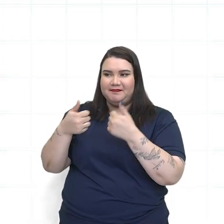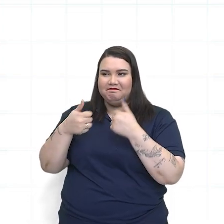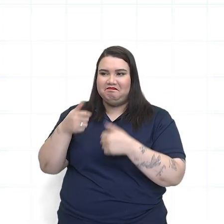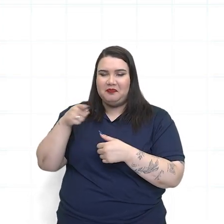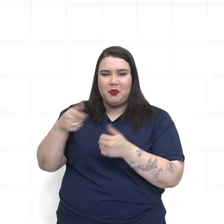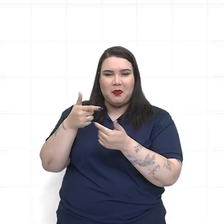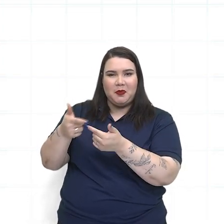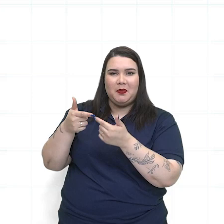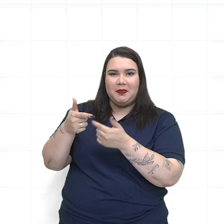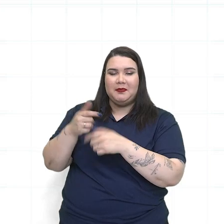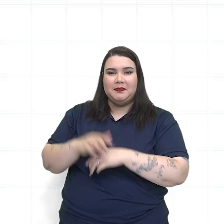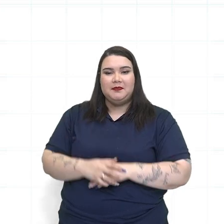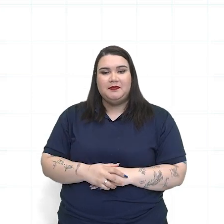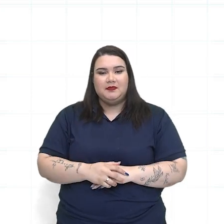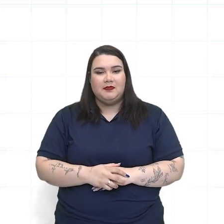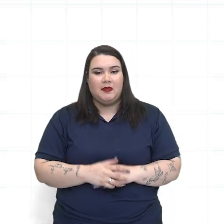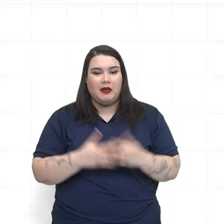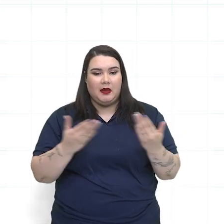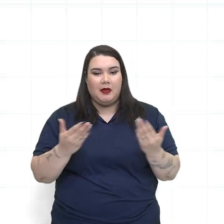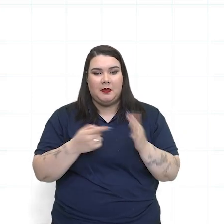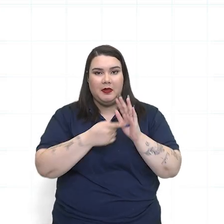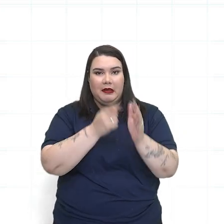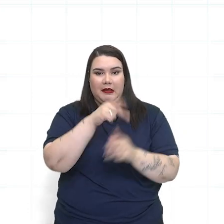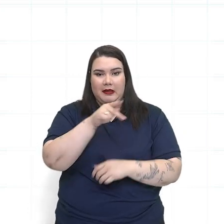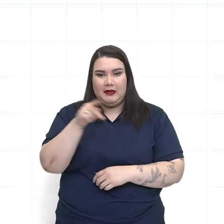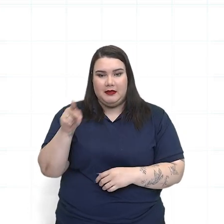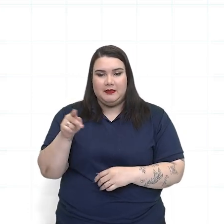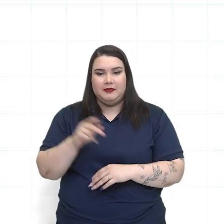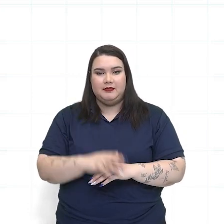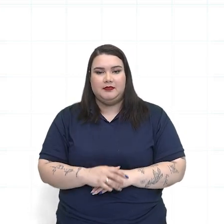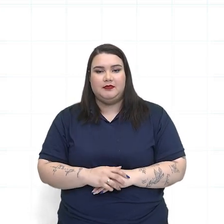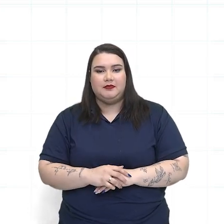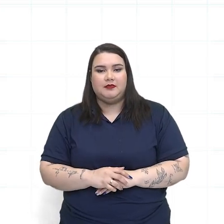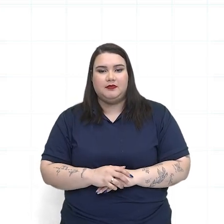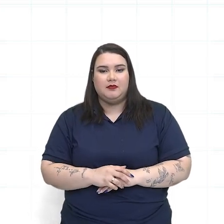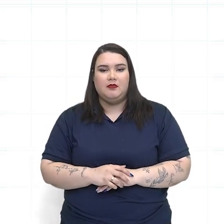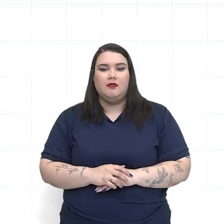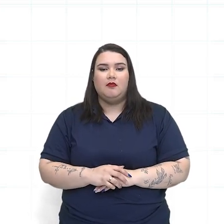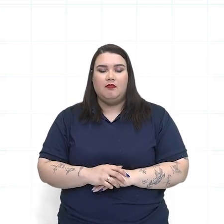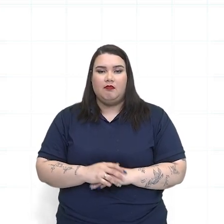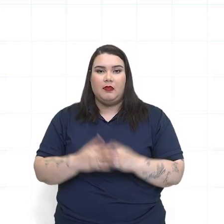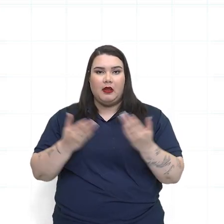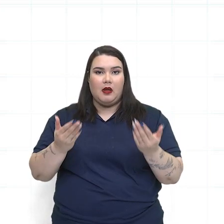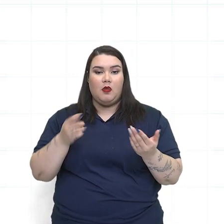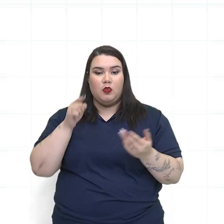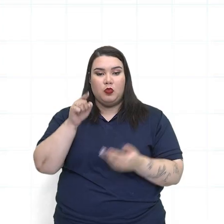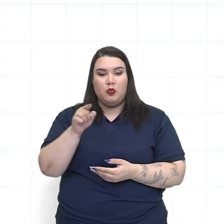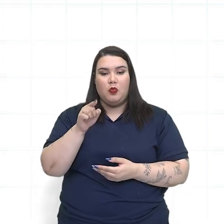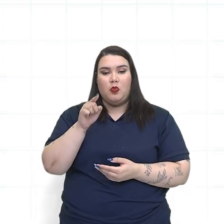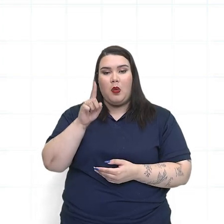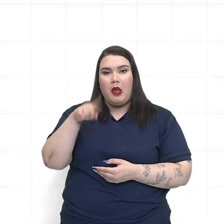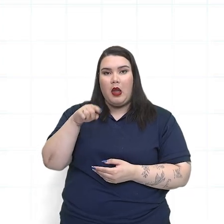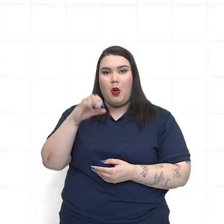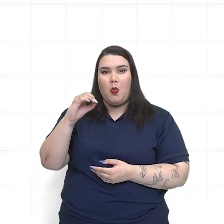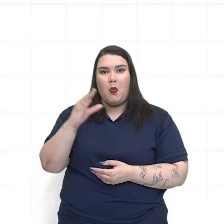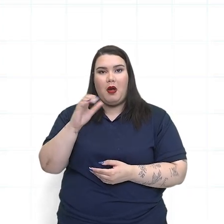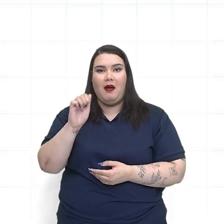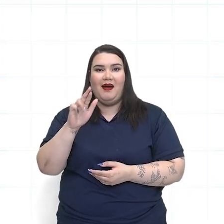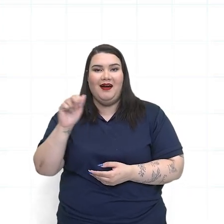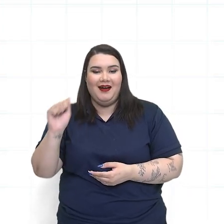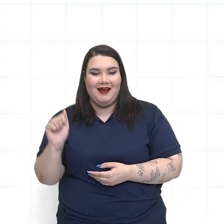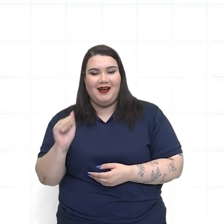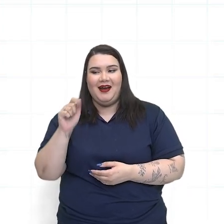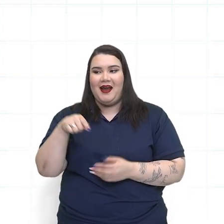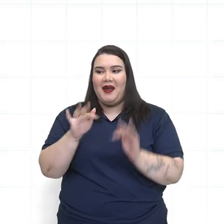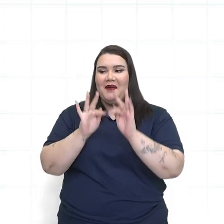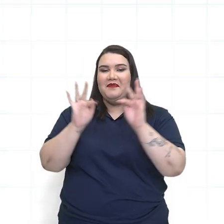Tu é o cara. Aí, de novo, aparece o kkk lá, é abreviado, né? Então, ela diz, tu é o cara. Isso é uma expressão que é utilizada, né,